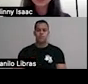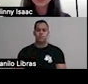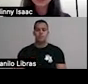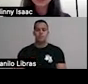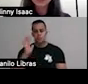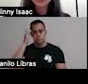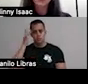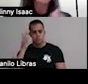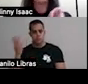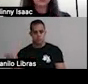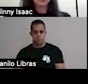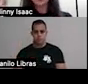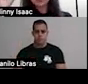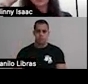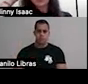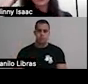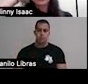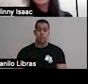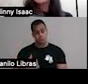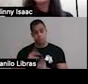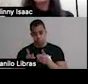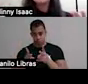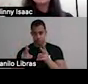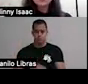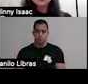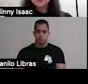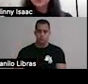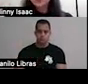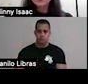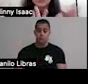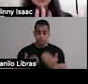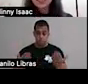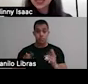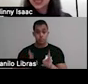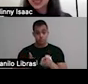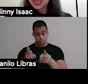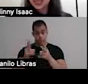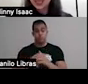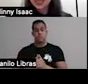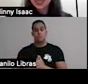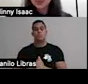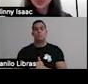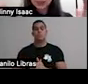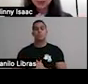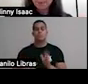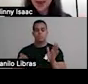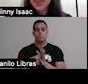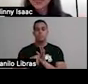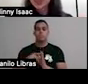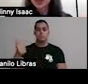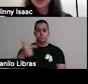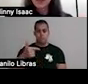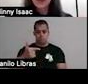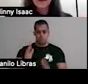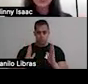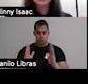Acho que vou seguir então, tá, gente? Então, dando continuidade nessa segunda parte